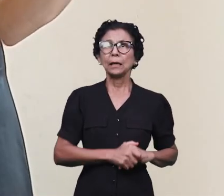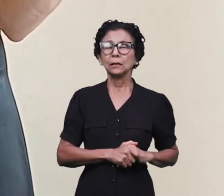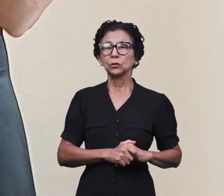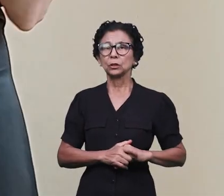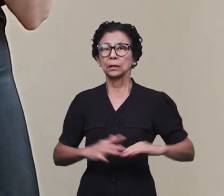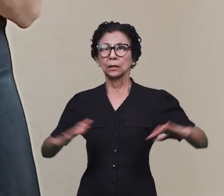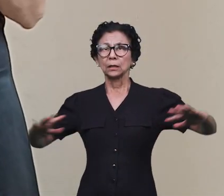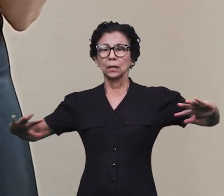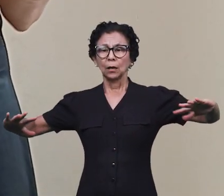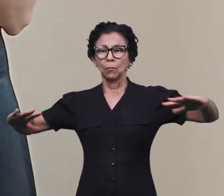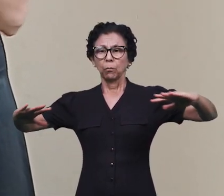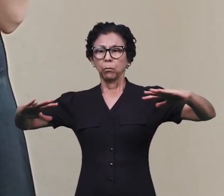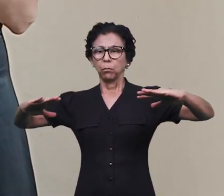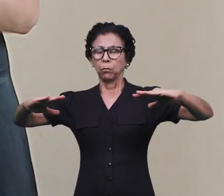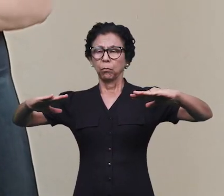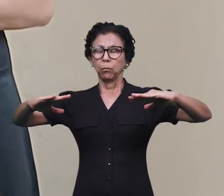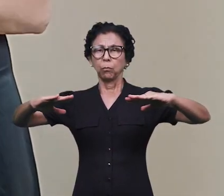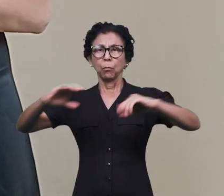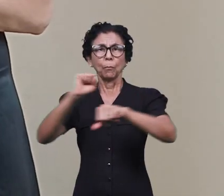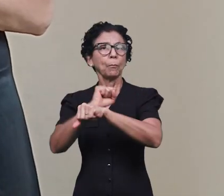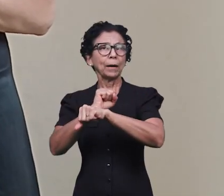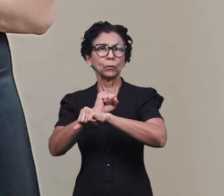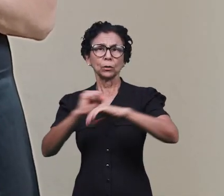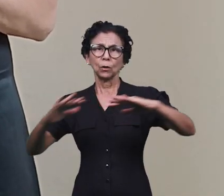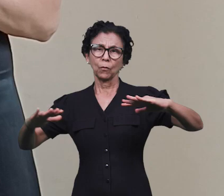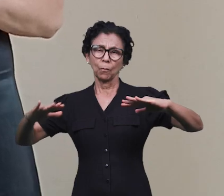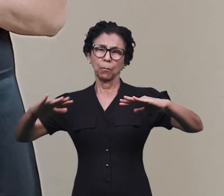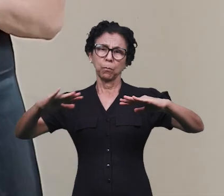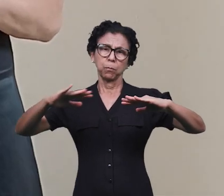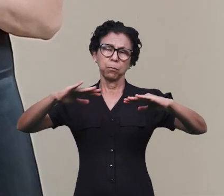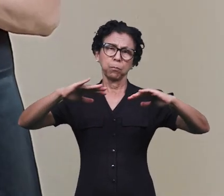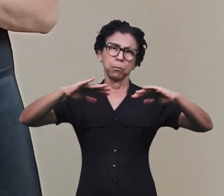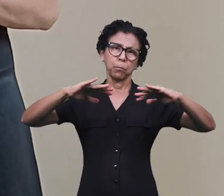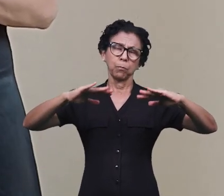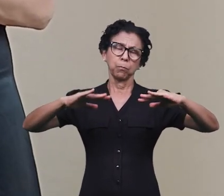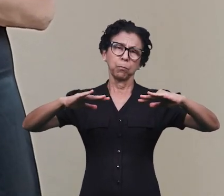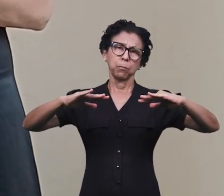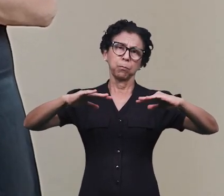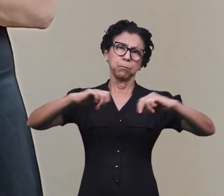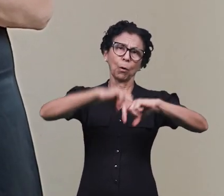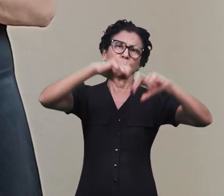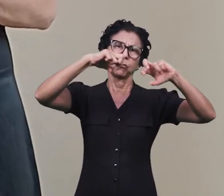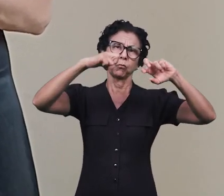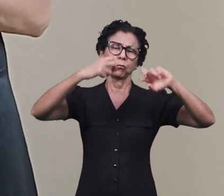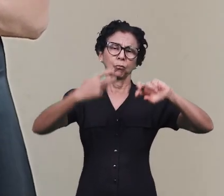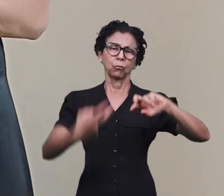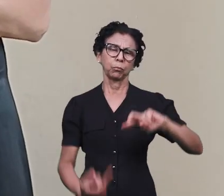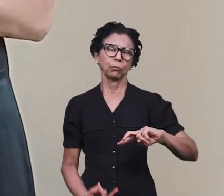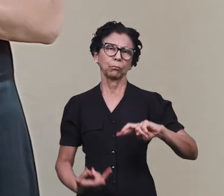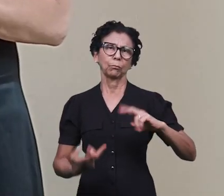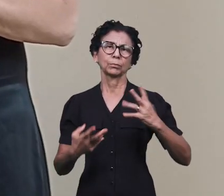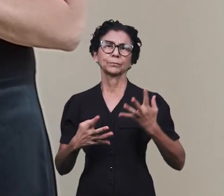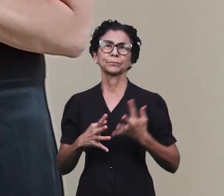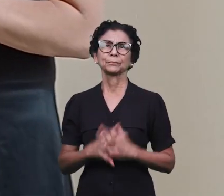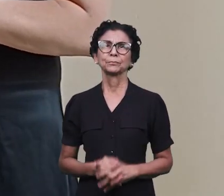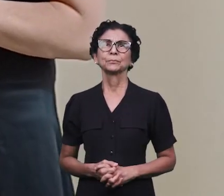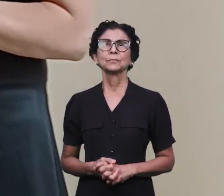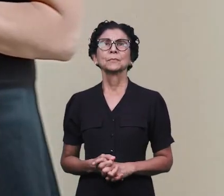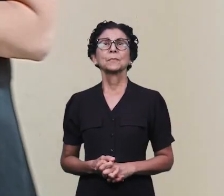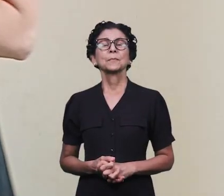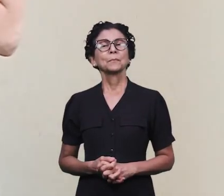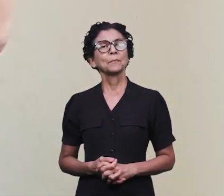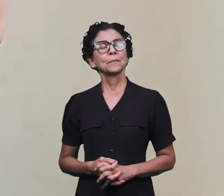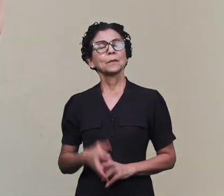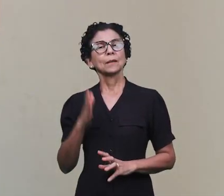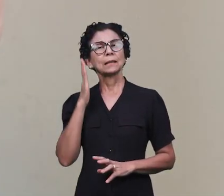sentido contrário não parou. Pum, bateram o carro. Eu testemunhei de algo que eu vi e ouvi. Isso traz